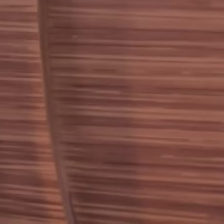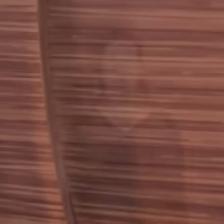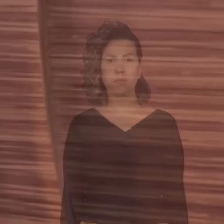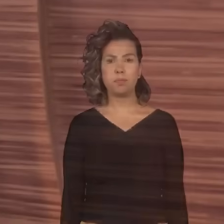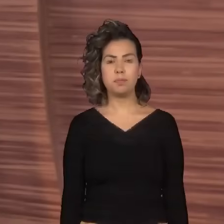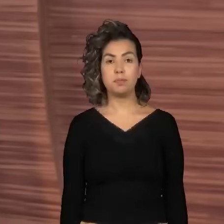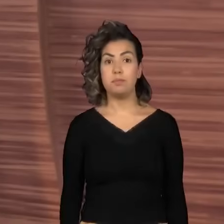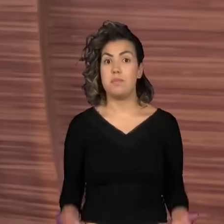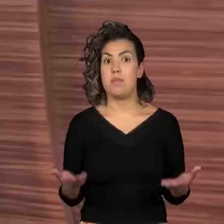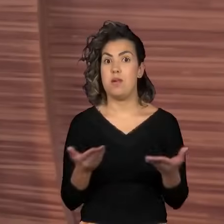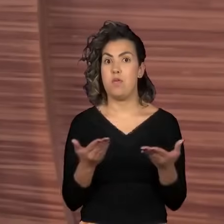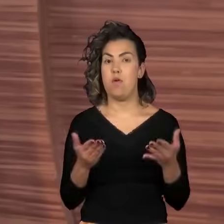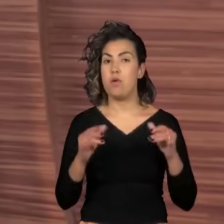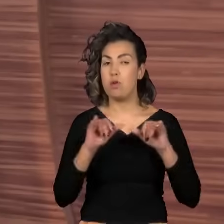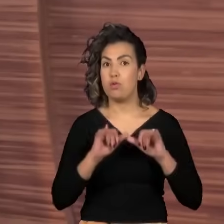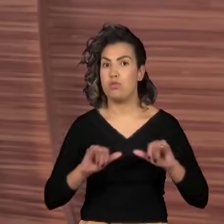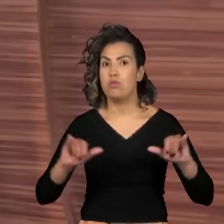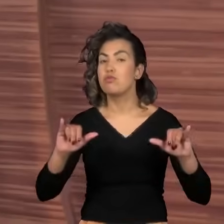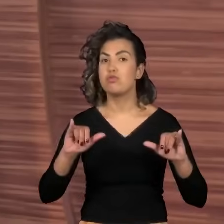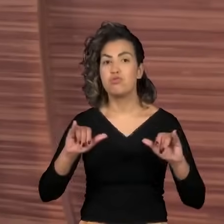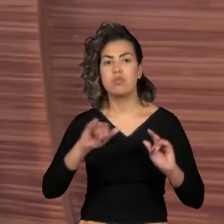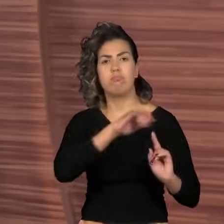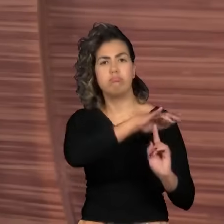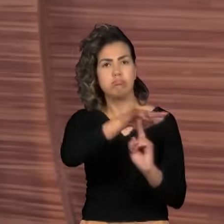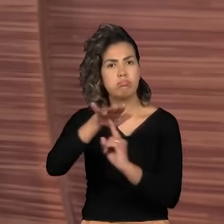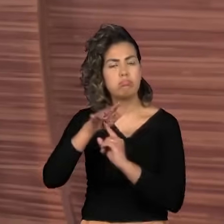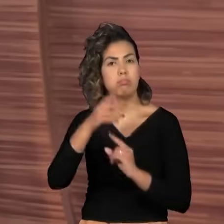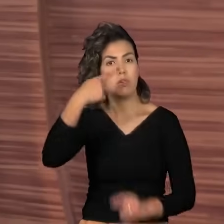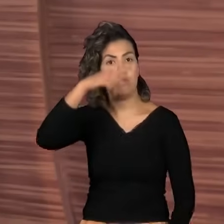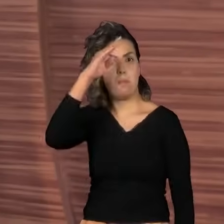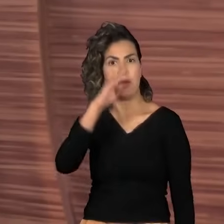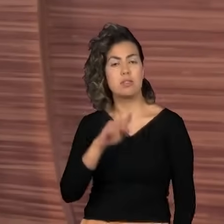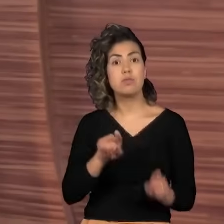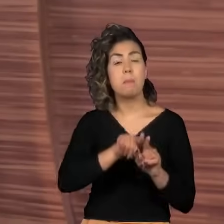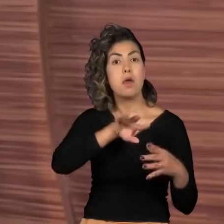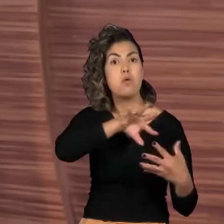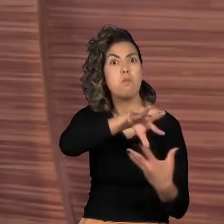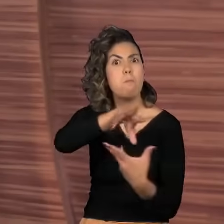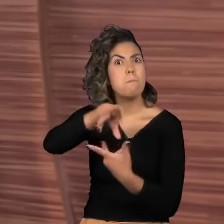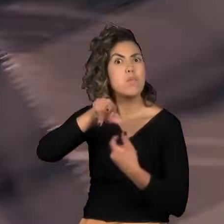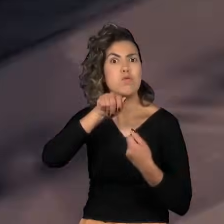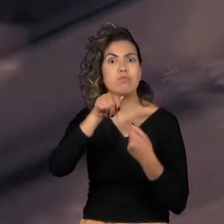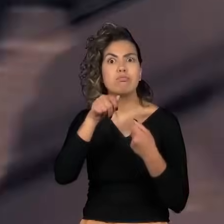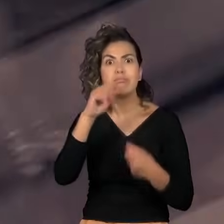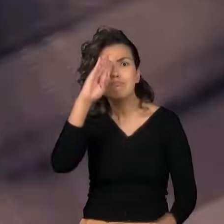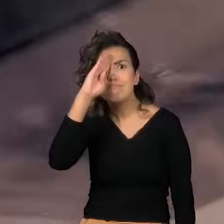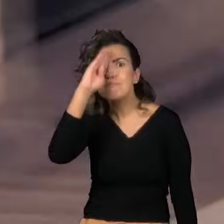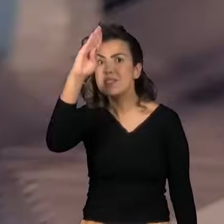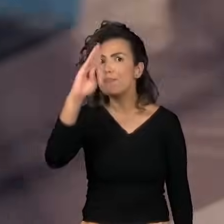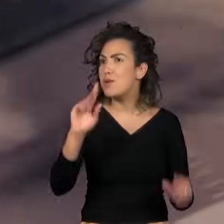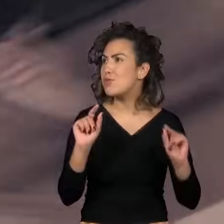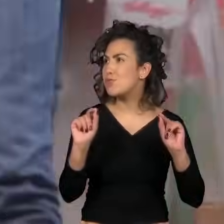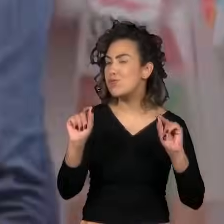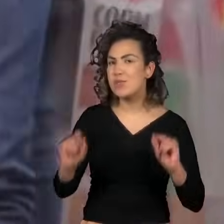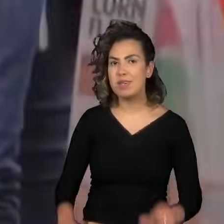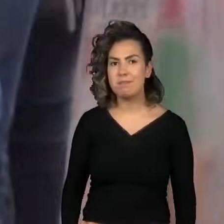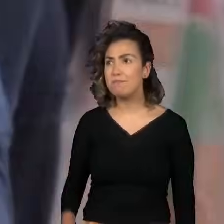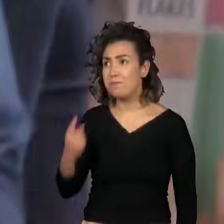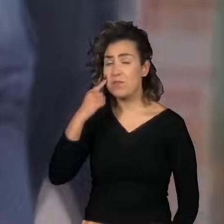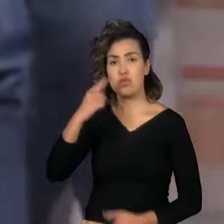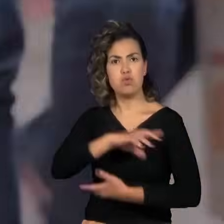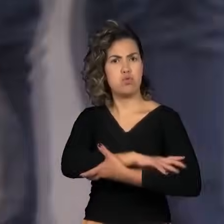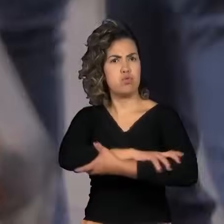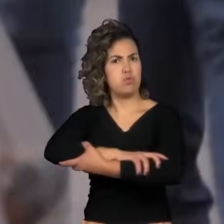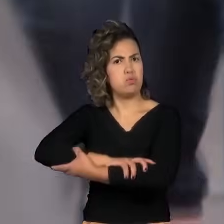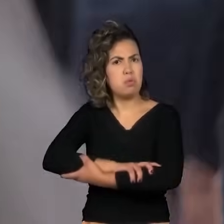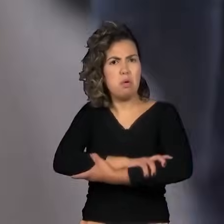Vamos às notícias socioambientais do Brasil e do mundo que tiveram destaque. A União Europeia